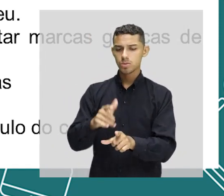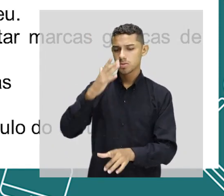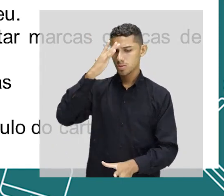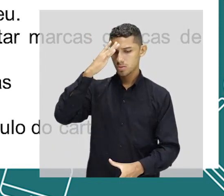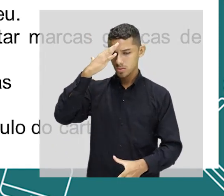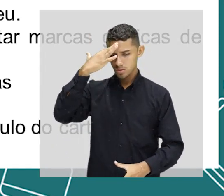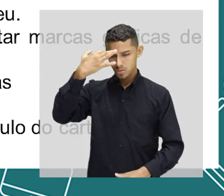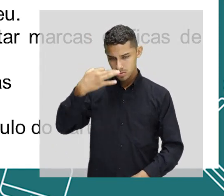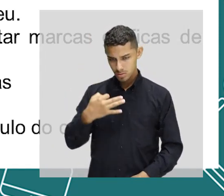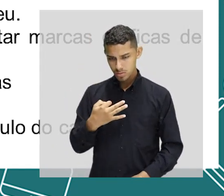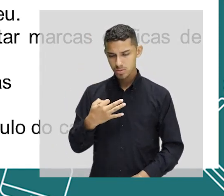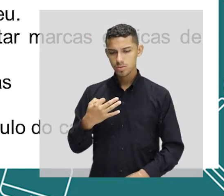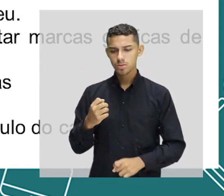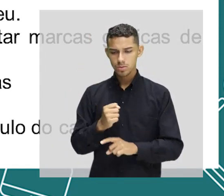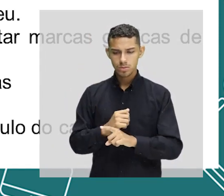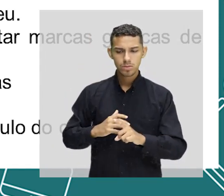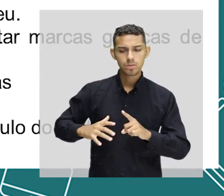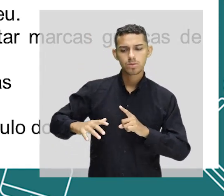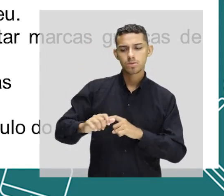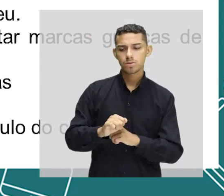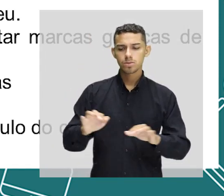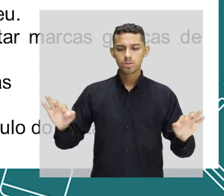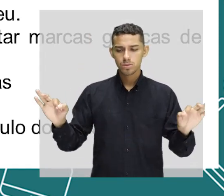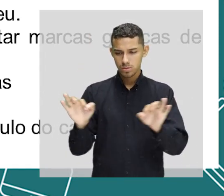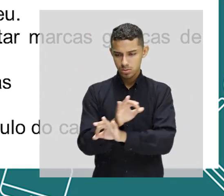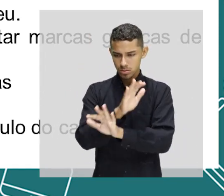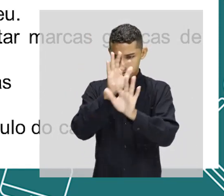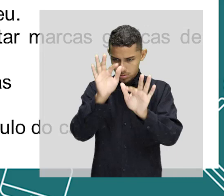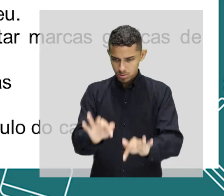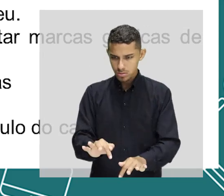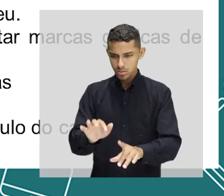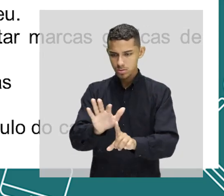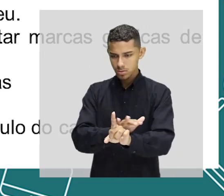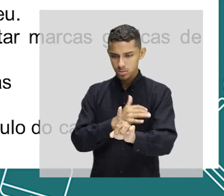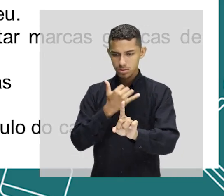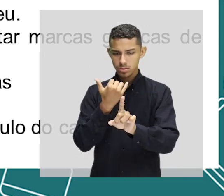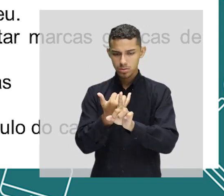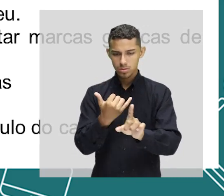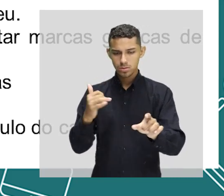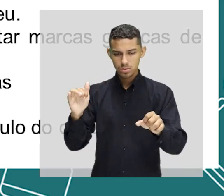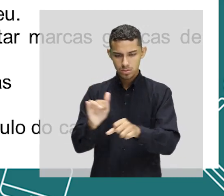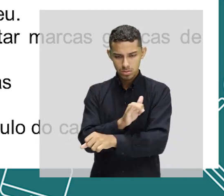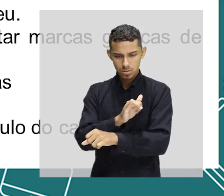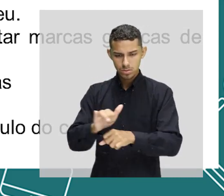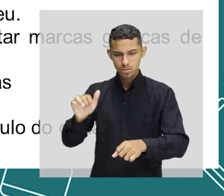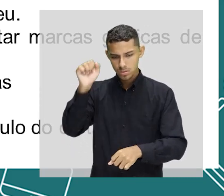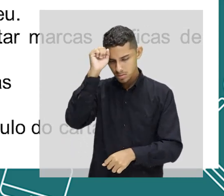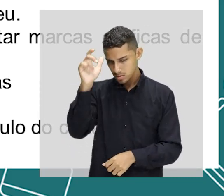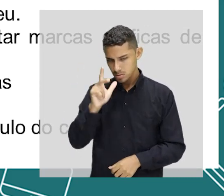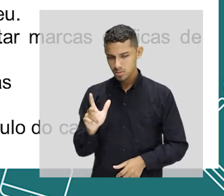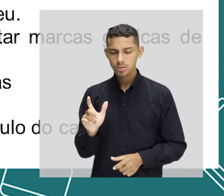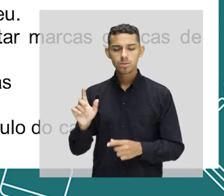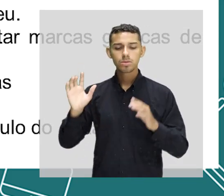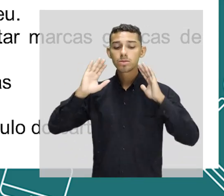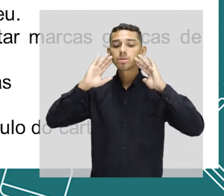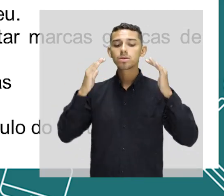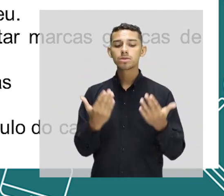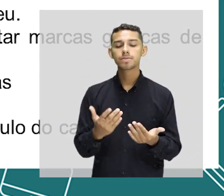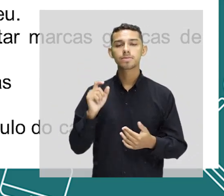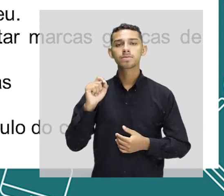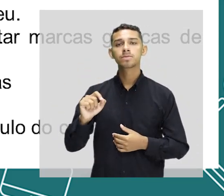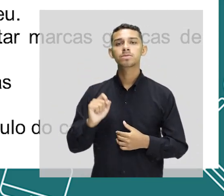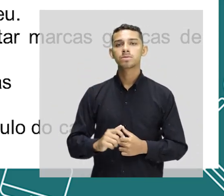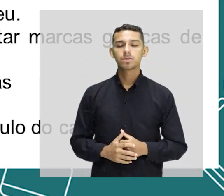a sociedade da necessidade de acabar com o bullying. Tal estratégia está centrada no, né? Então é uma